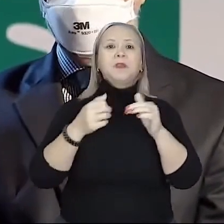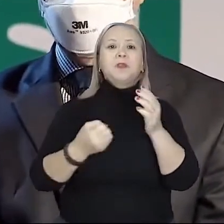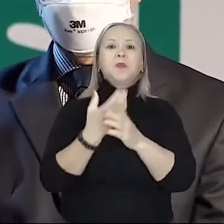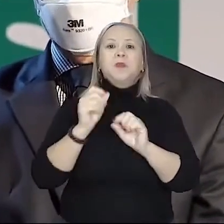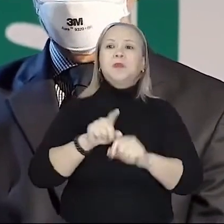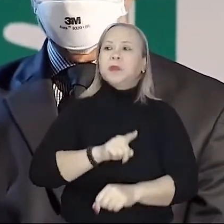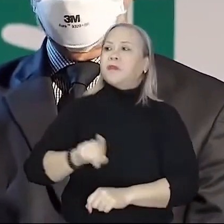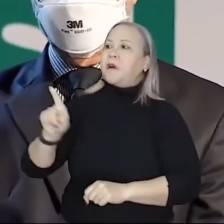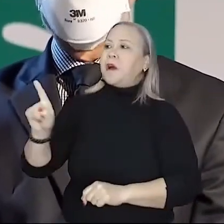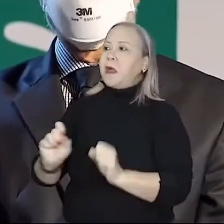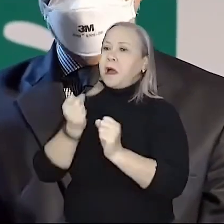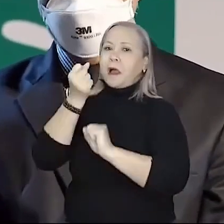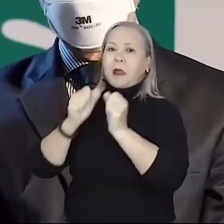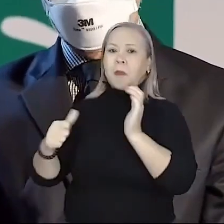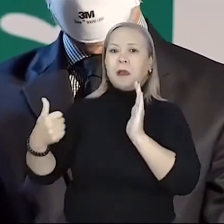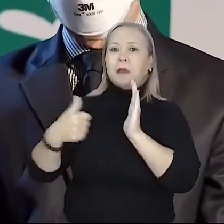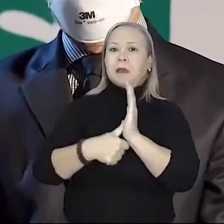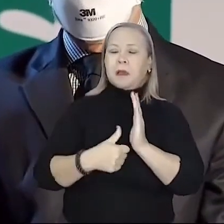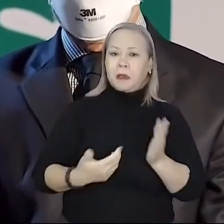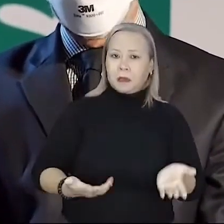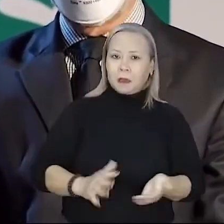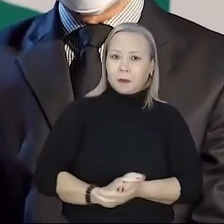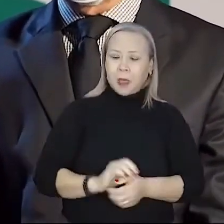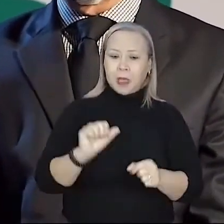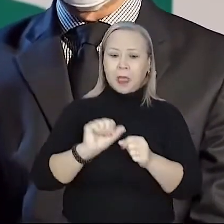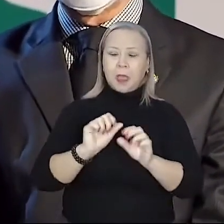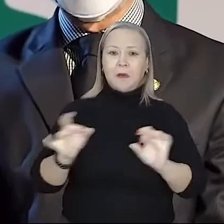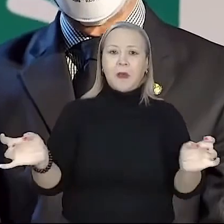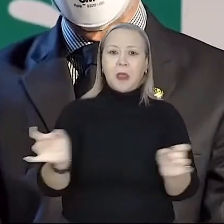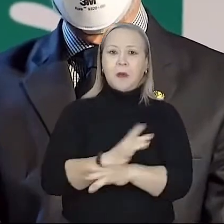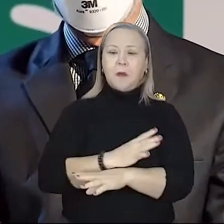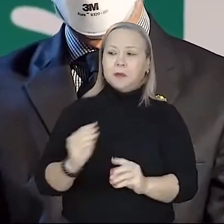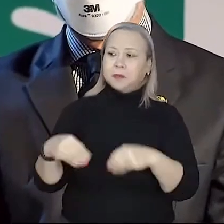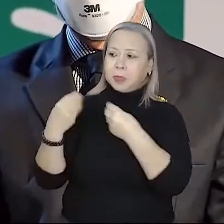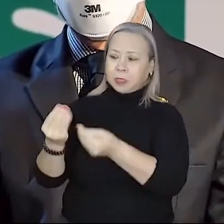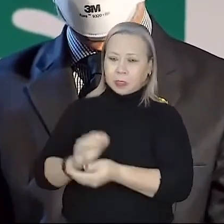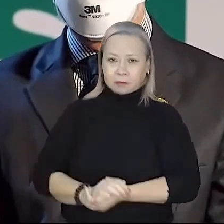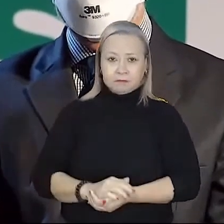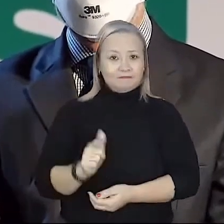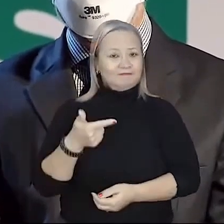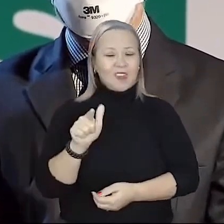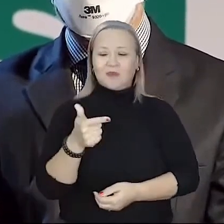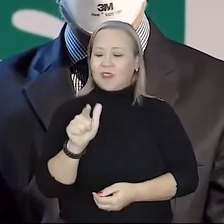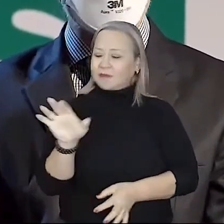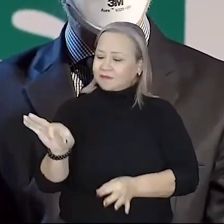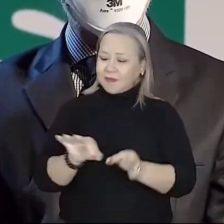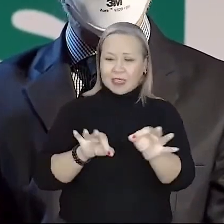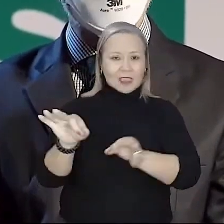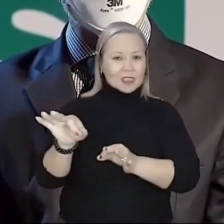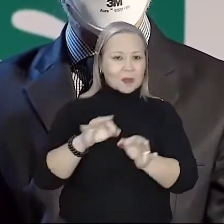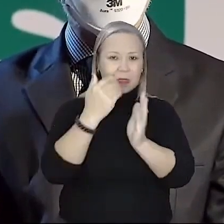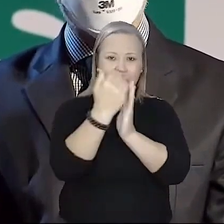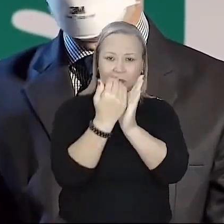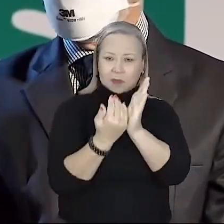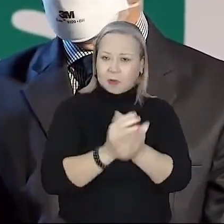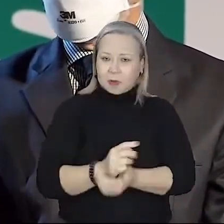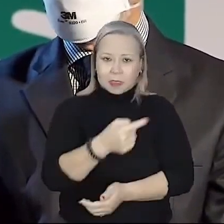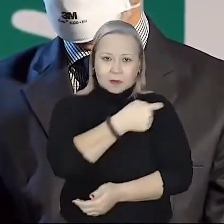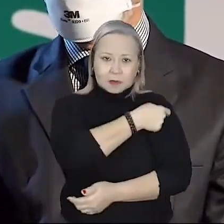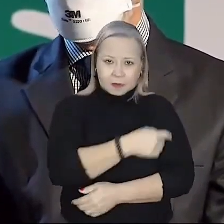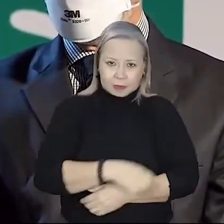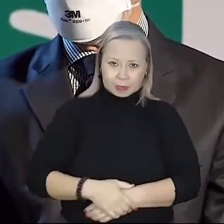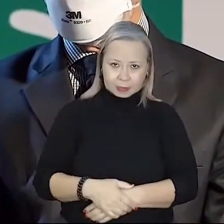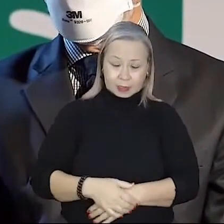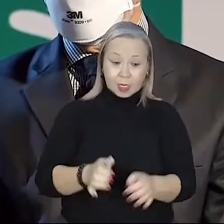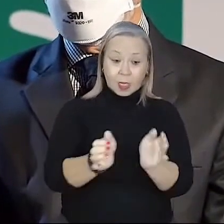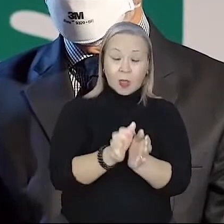na máquina e aperta e ele te faz uma pronta entrega. Não houve o planejamento, a programação. O